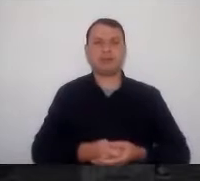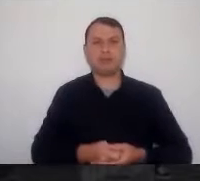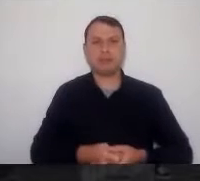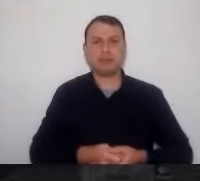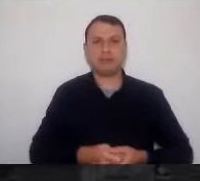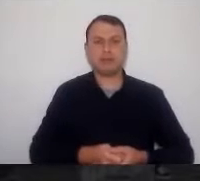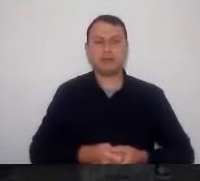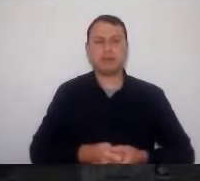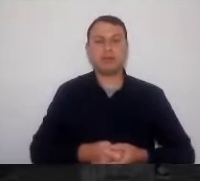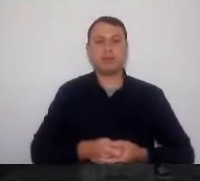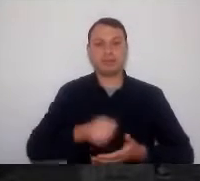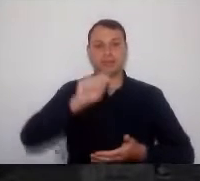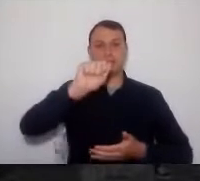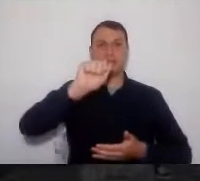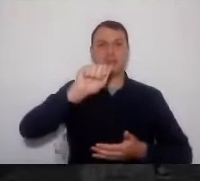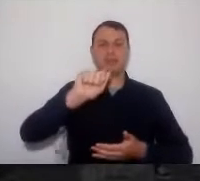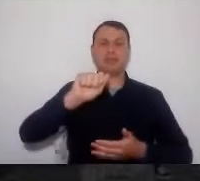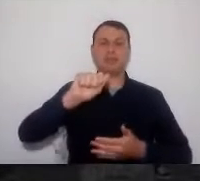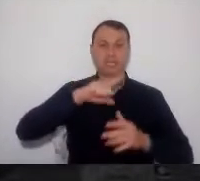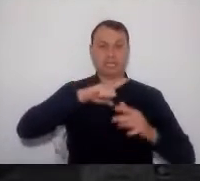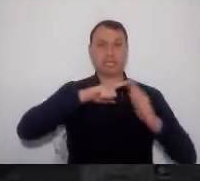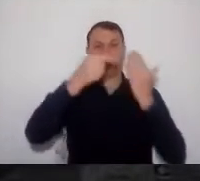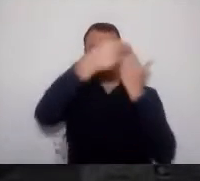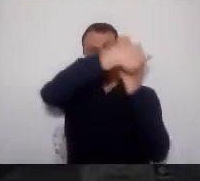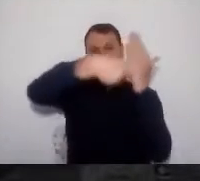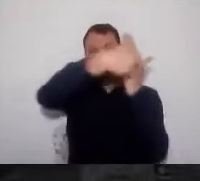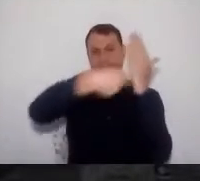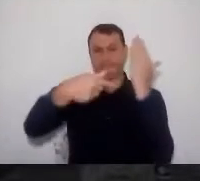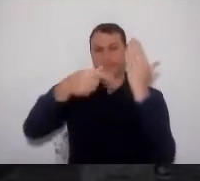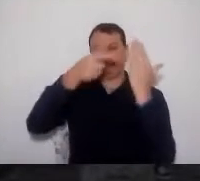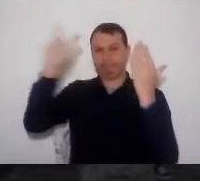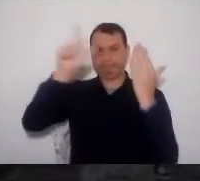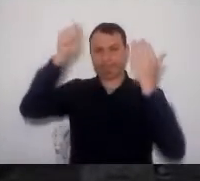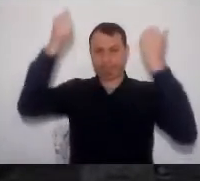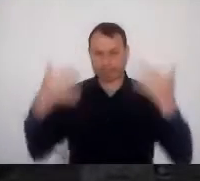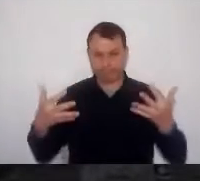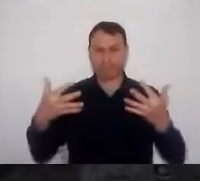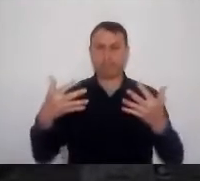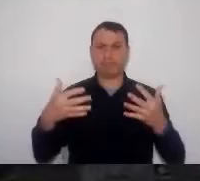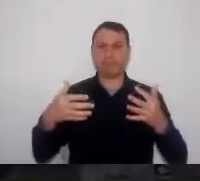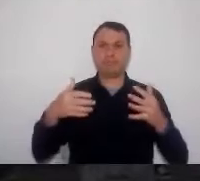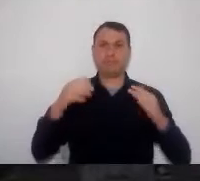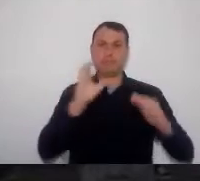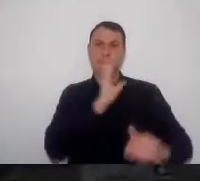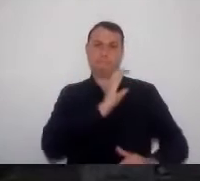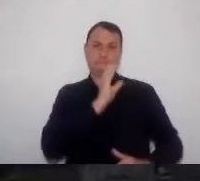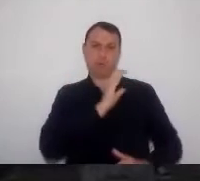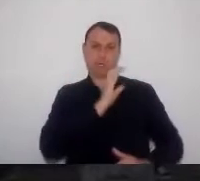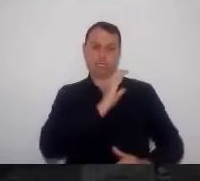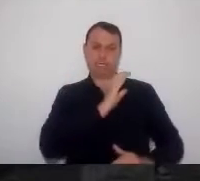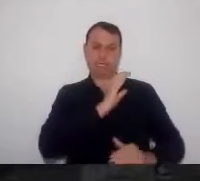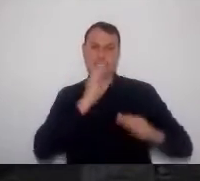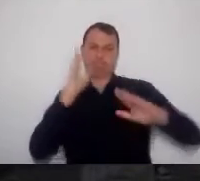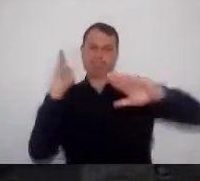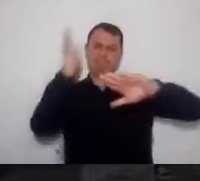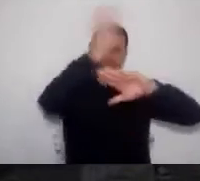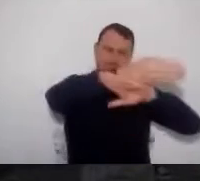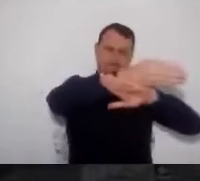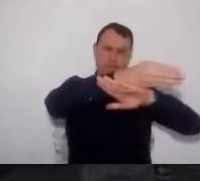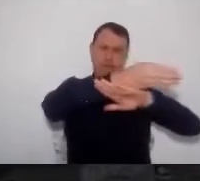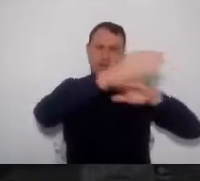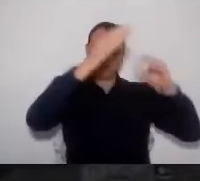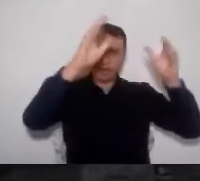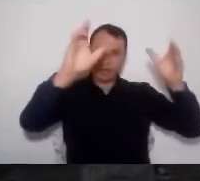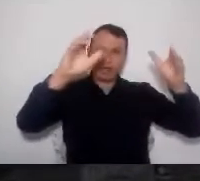da mesma forma com que a burguesia derrotou a nobreza, porque estava marginalizada e crescia fora